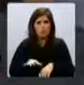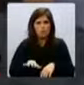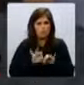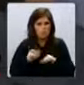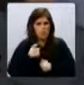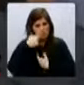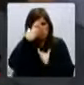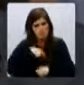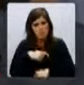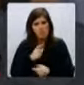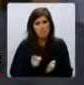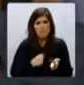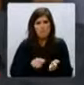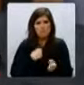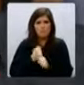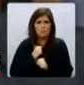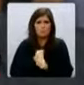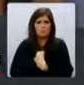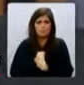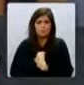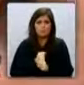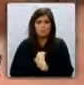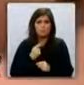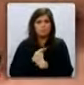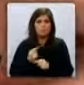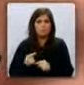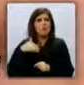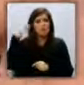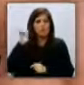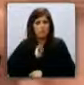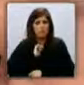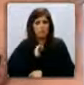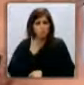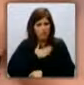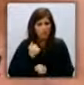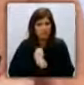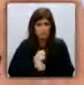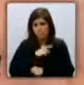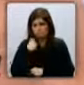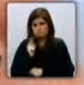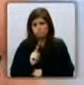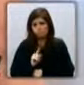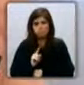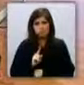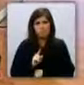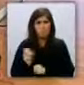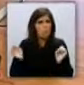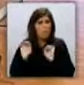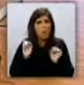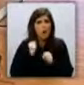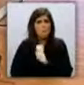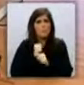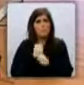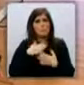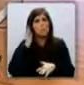por falta de emprego, não é? Porque na nossa idade já ninguém nos dá trabalho, infelizmente. Ainda não tem emprego, mas já não